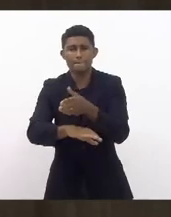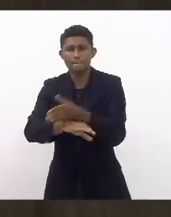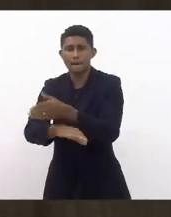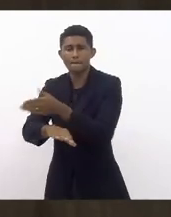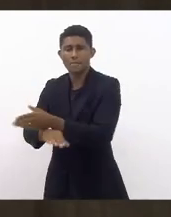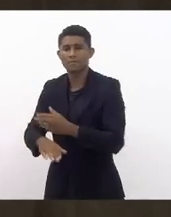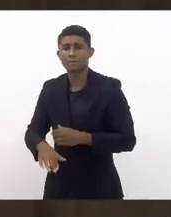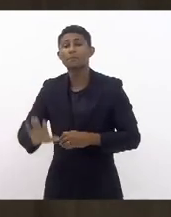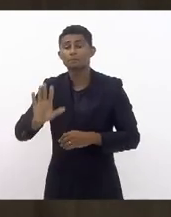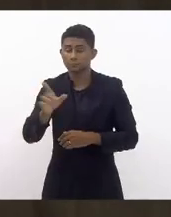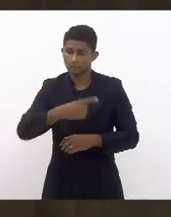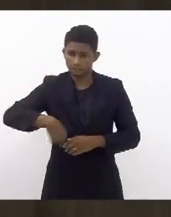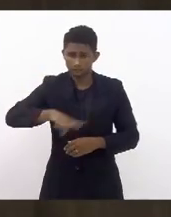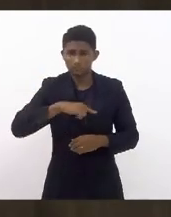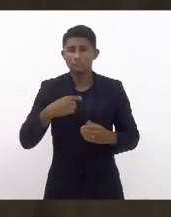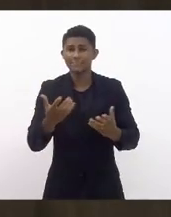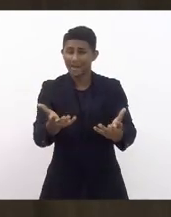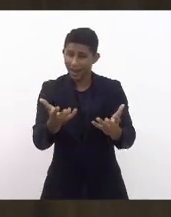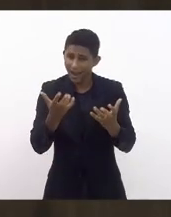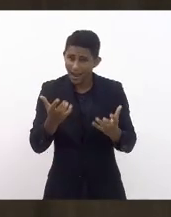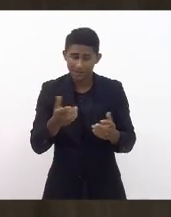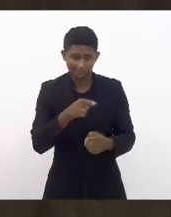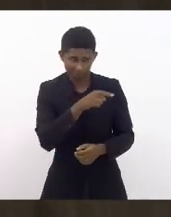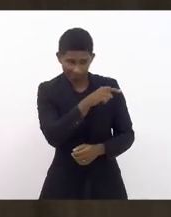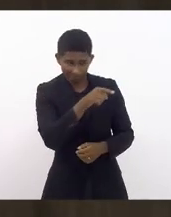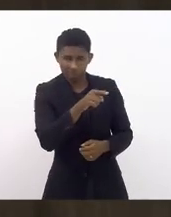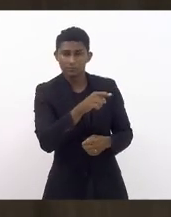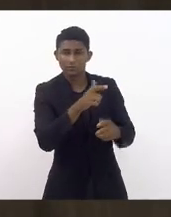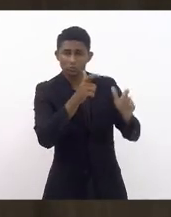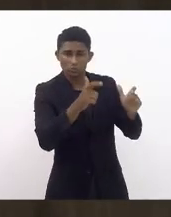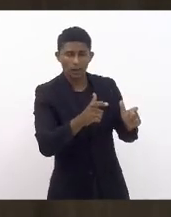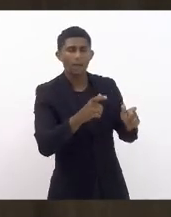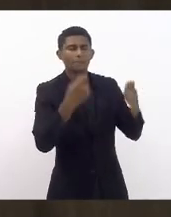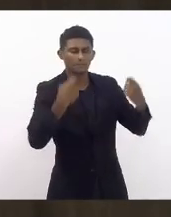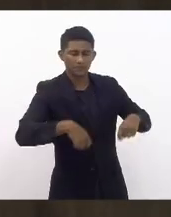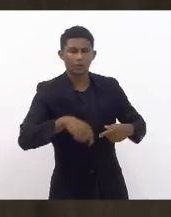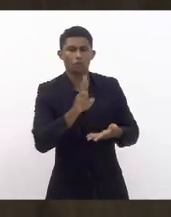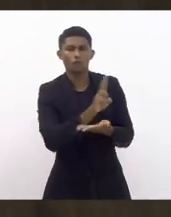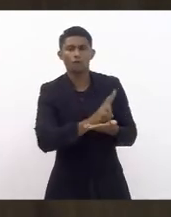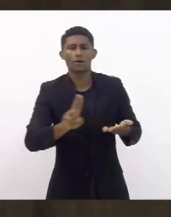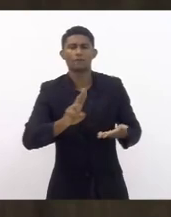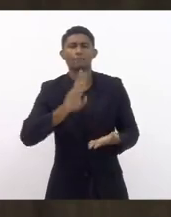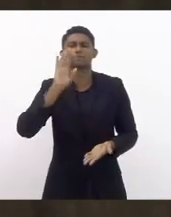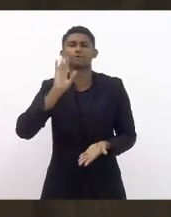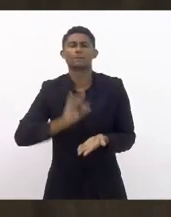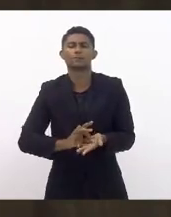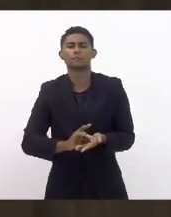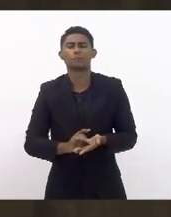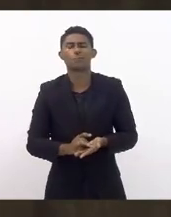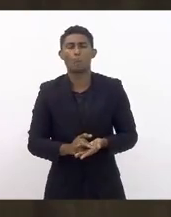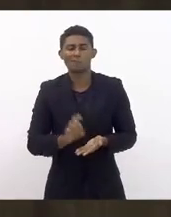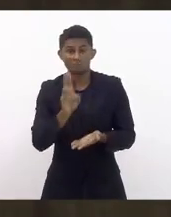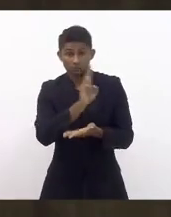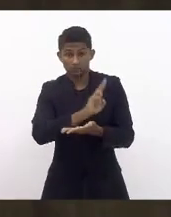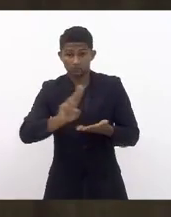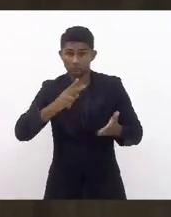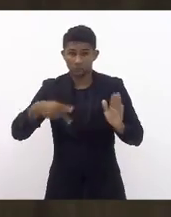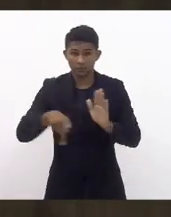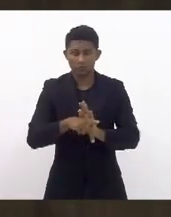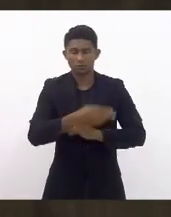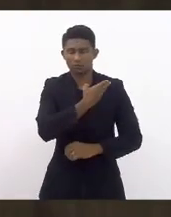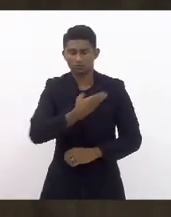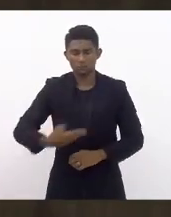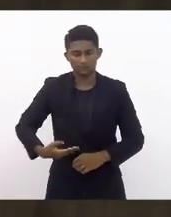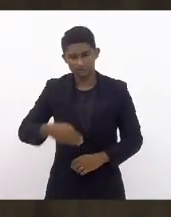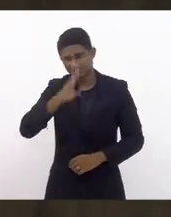aquela área tenha universidade de fato, universidade pública, universidade